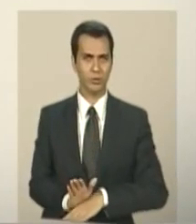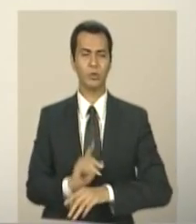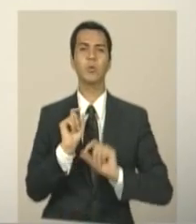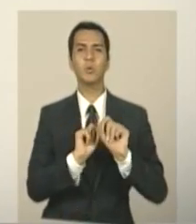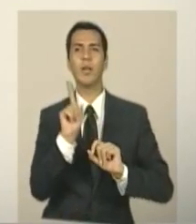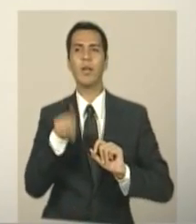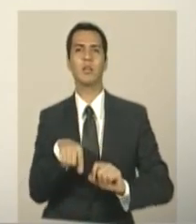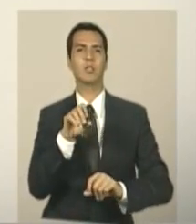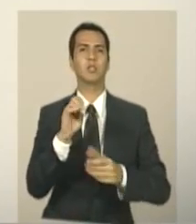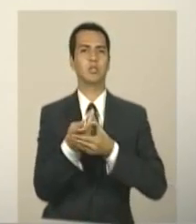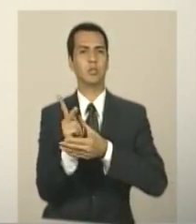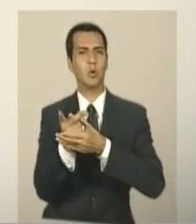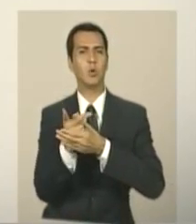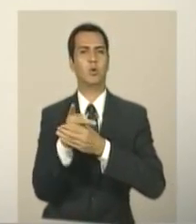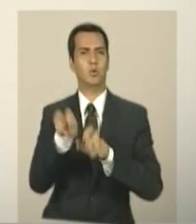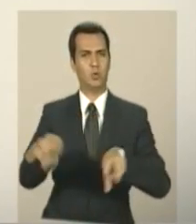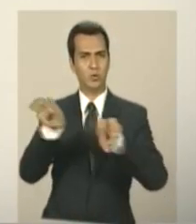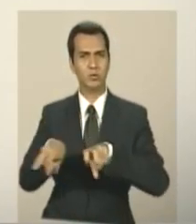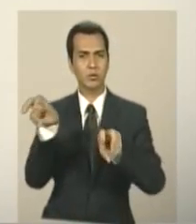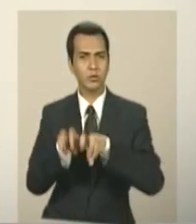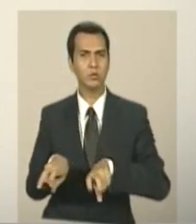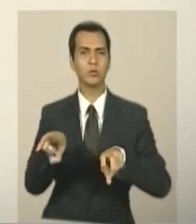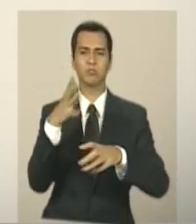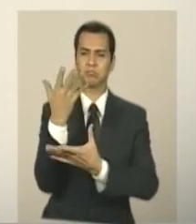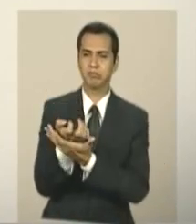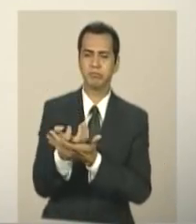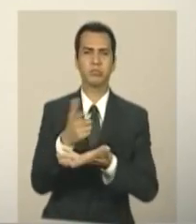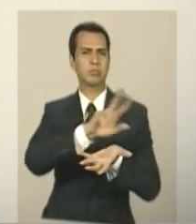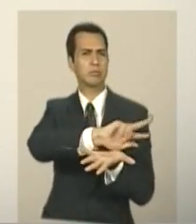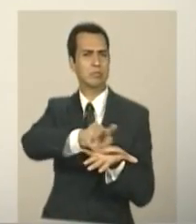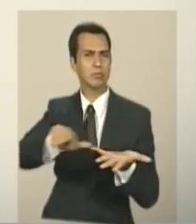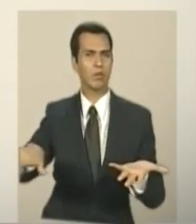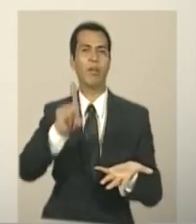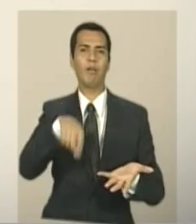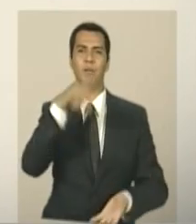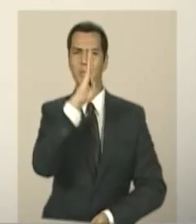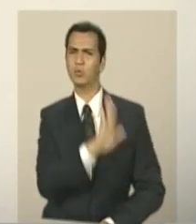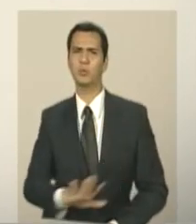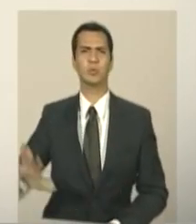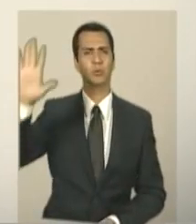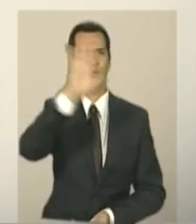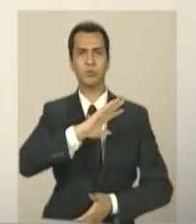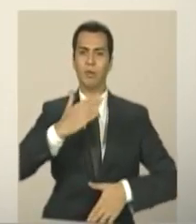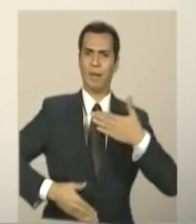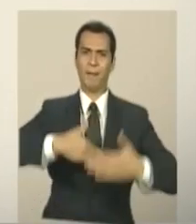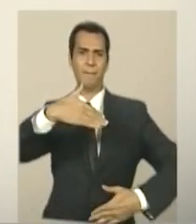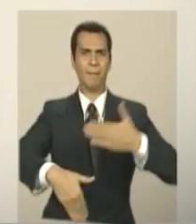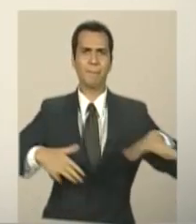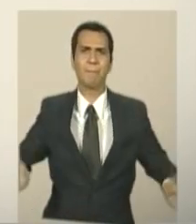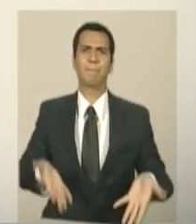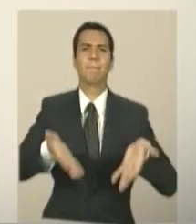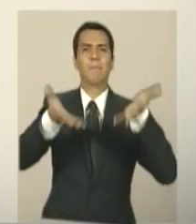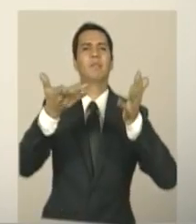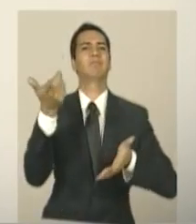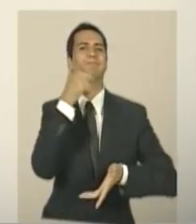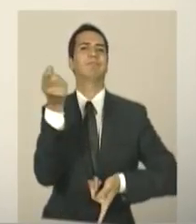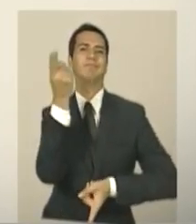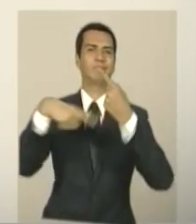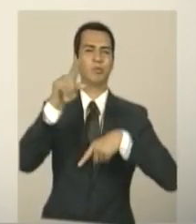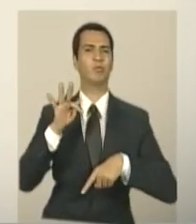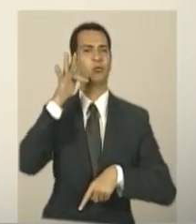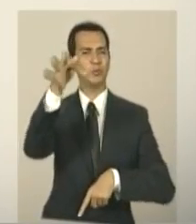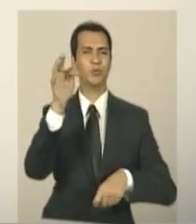software com tecnologia da informação enfim é o Brasil se movimentando para se transformar num grande